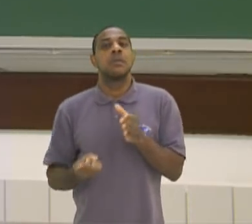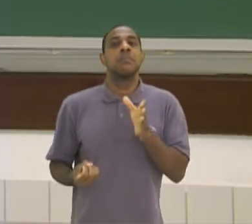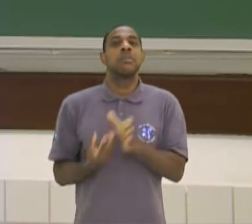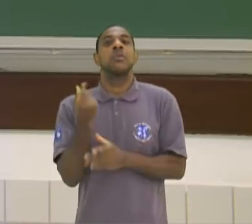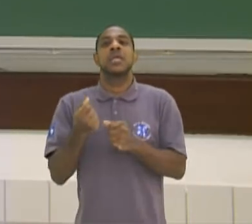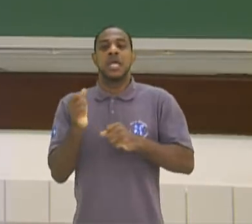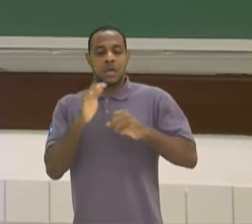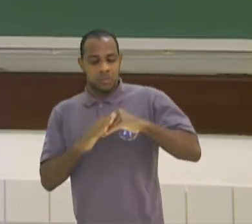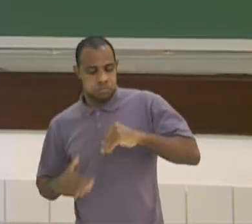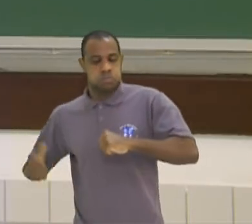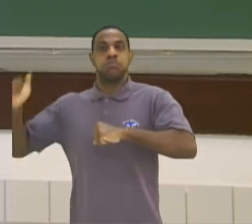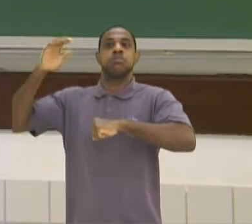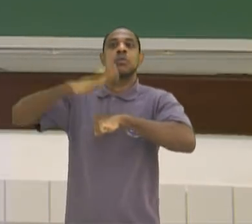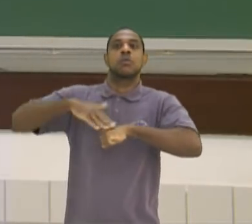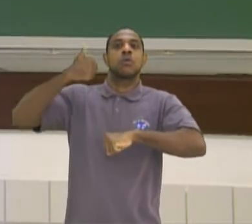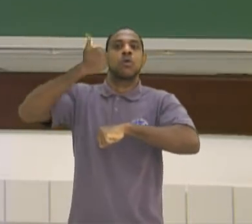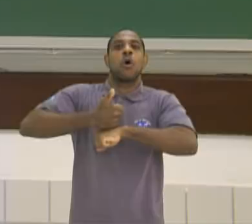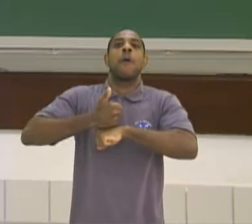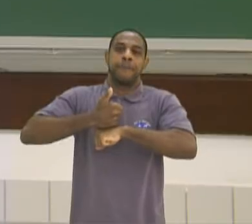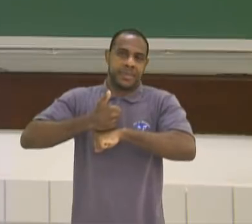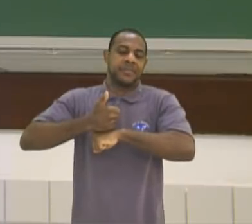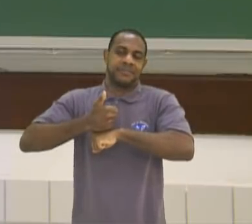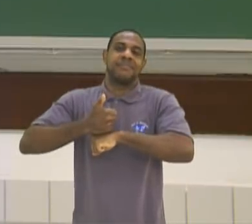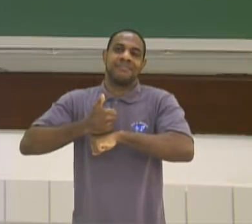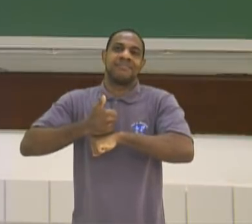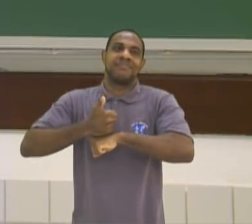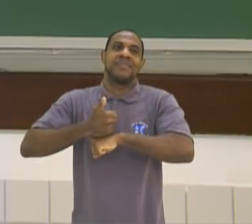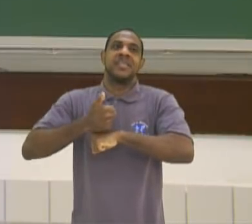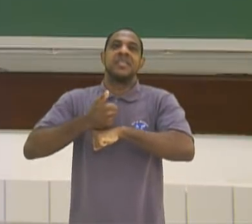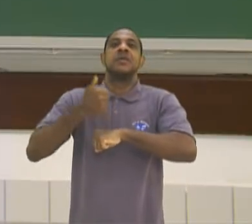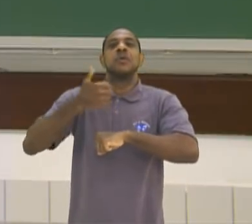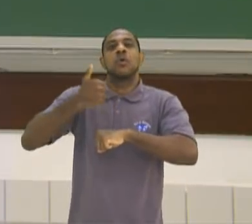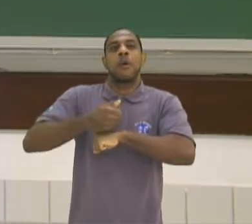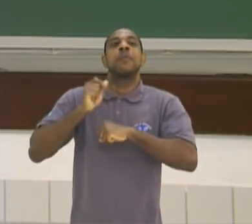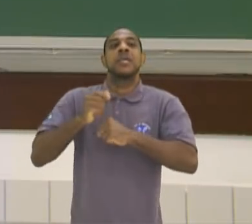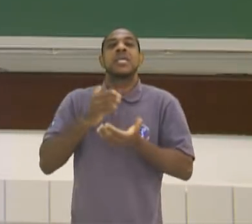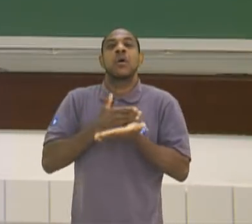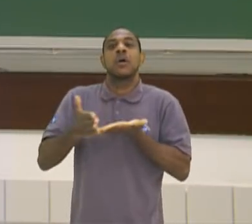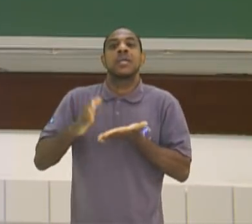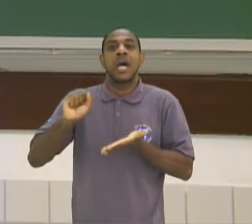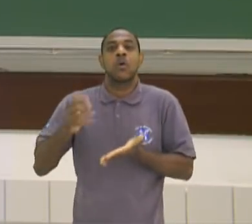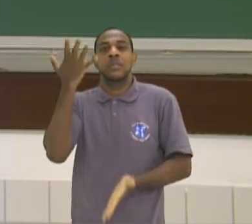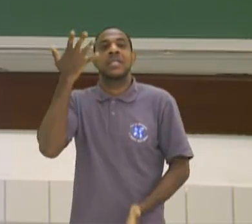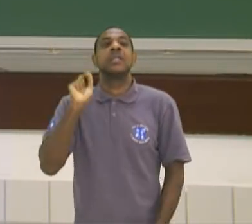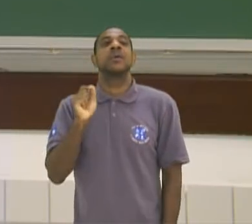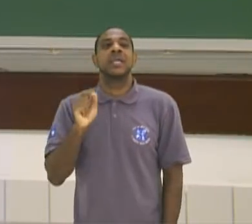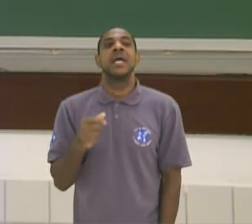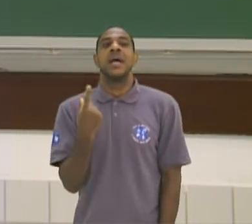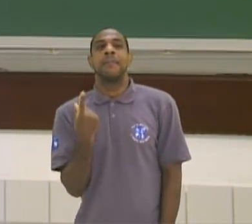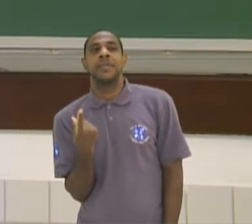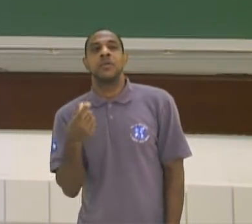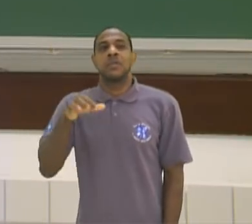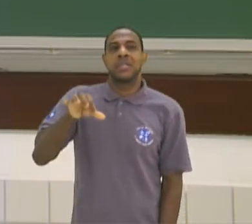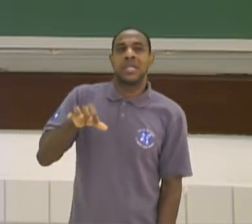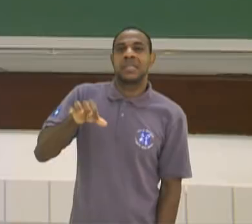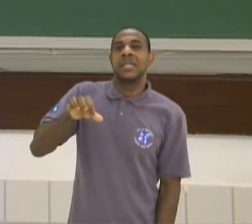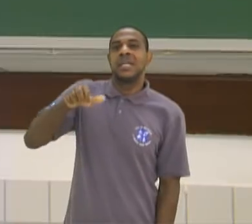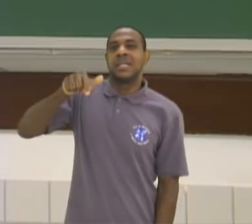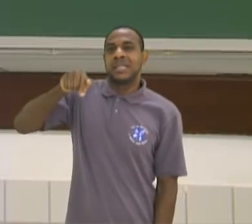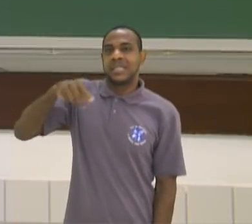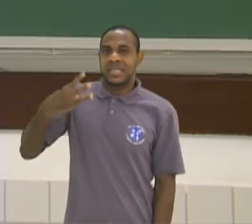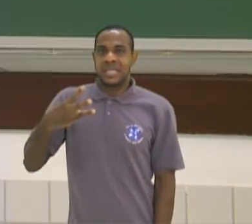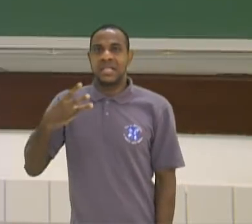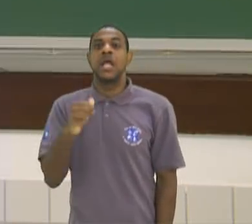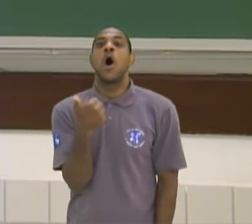golpe de Estado de 11 de setembro de 1973, realizado pelas forças